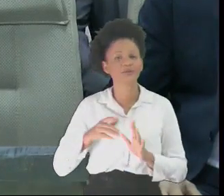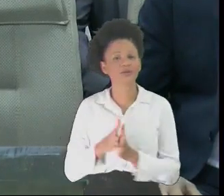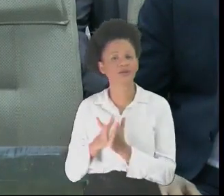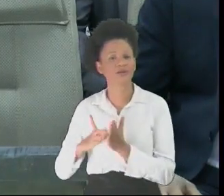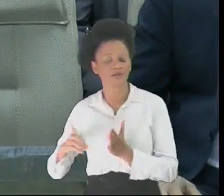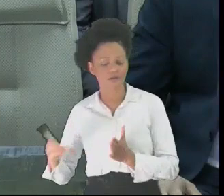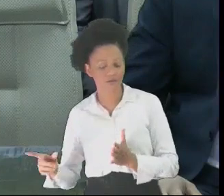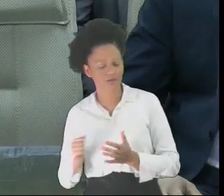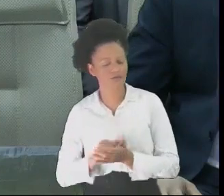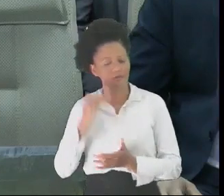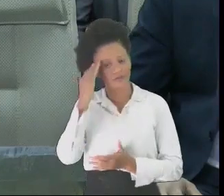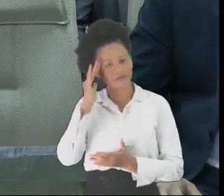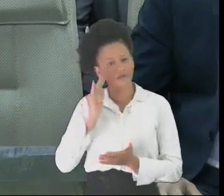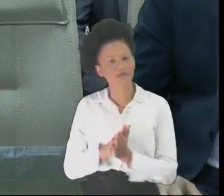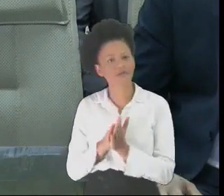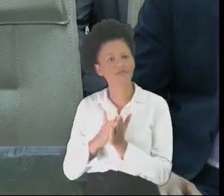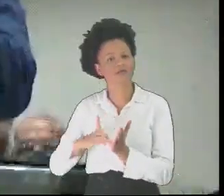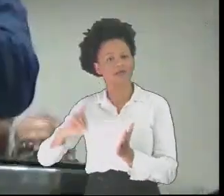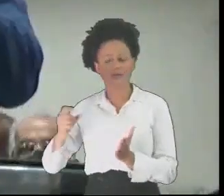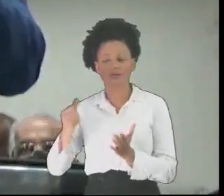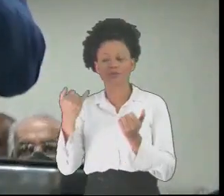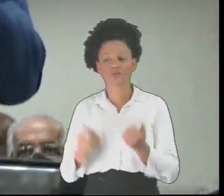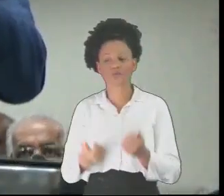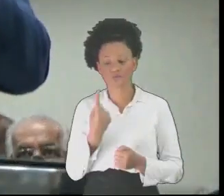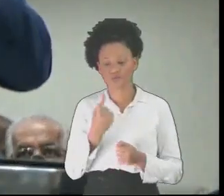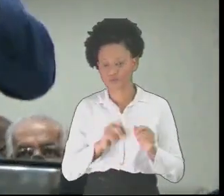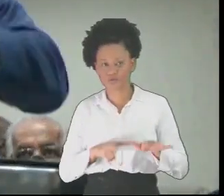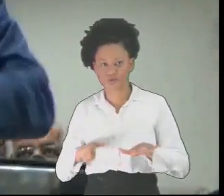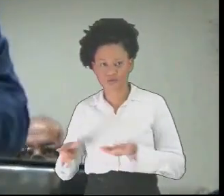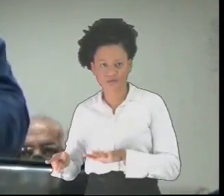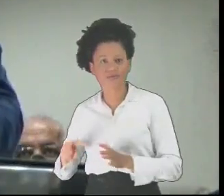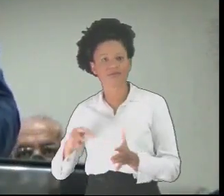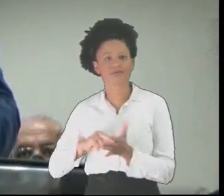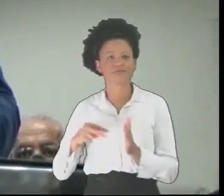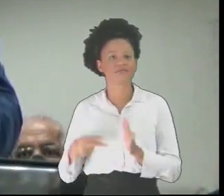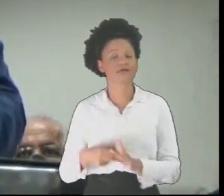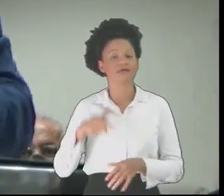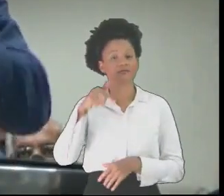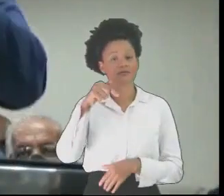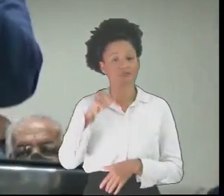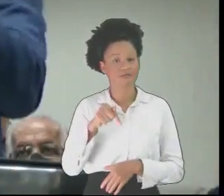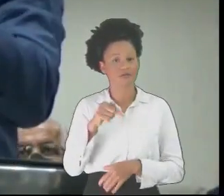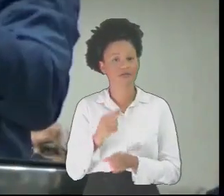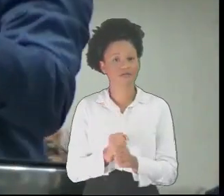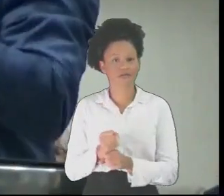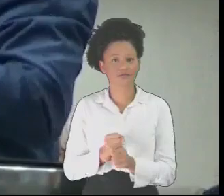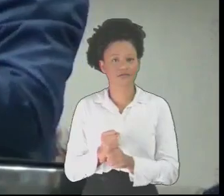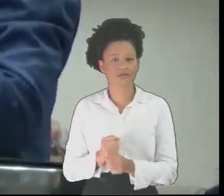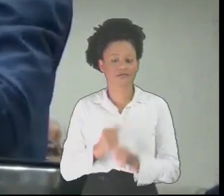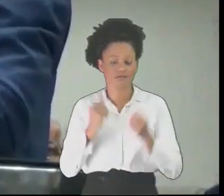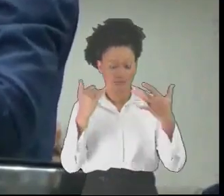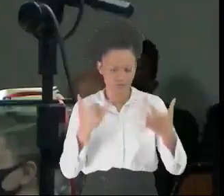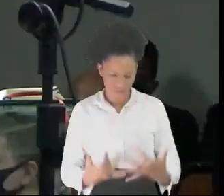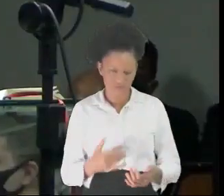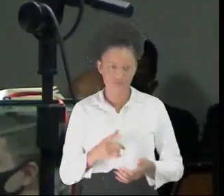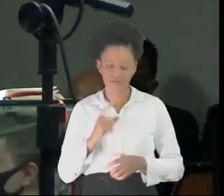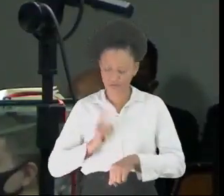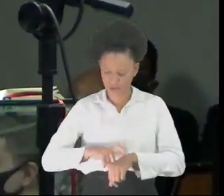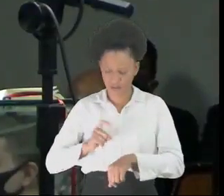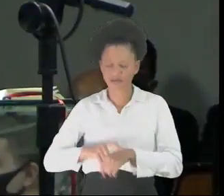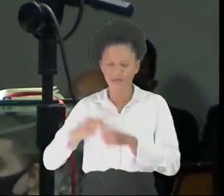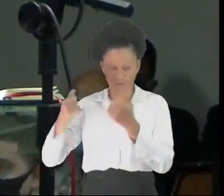na interpretação bíblica, uma semana representa 7 anos. Isso está explicado em outras partes que não vai dar